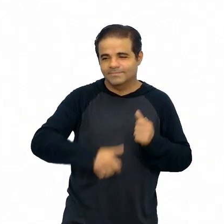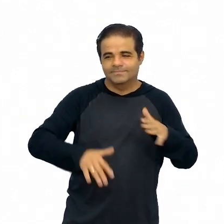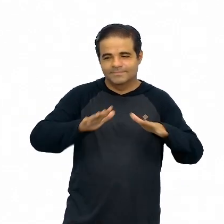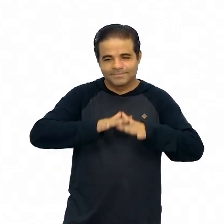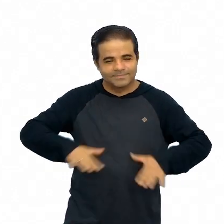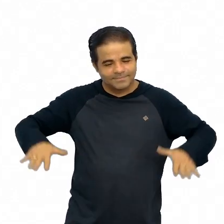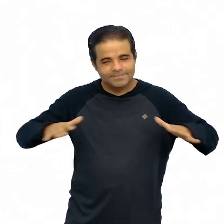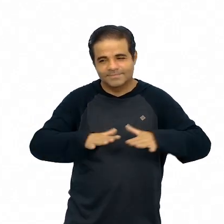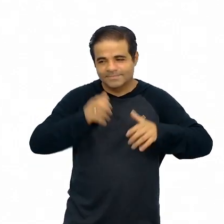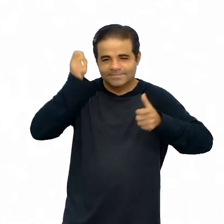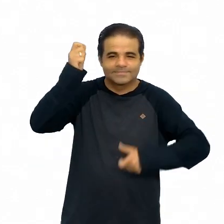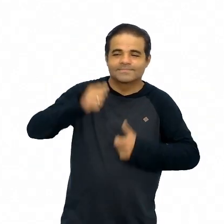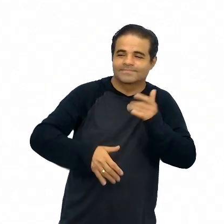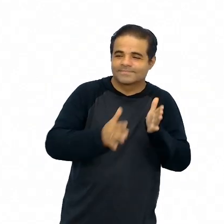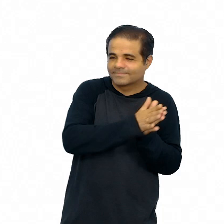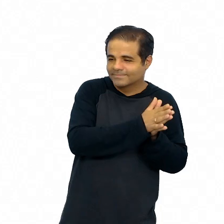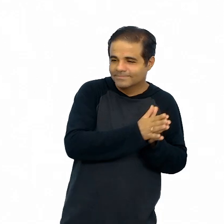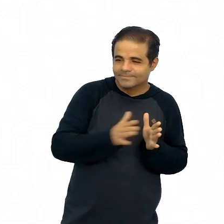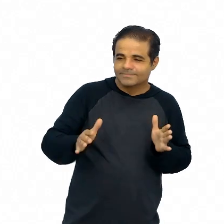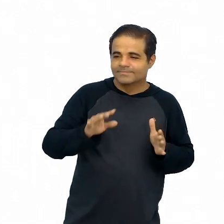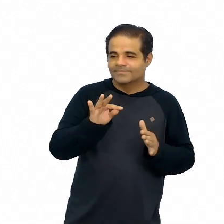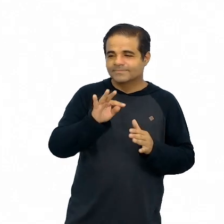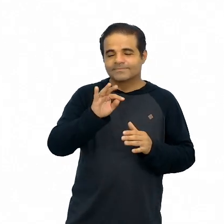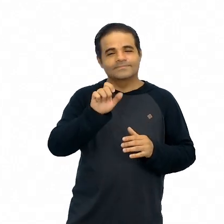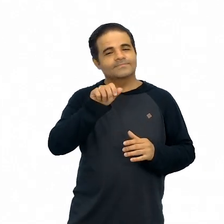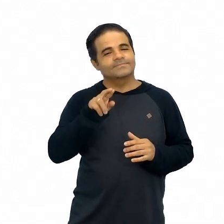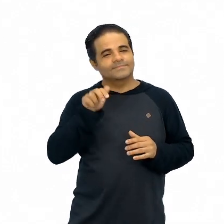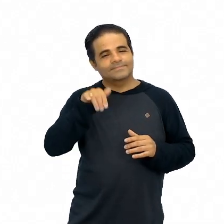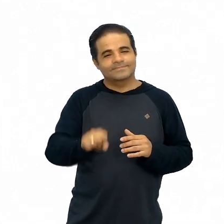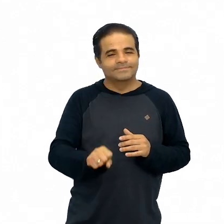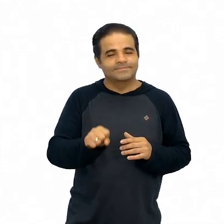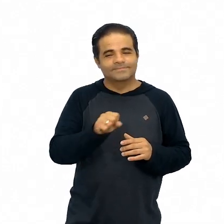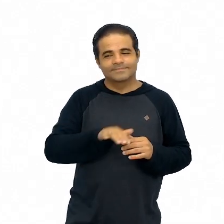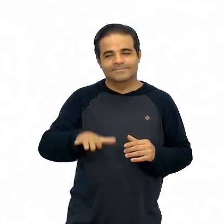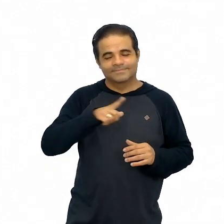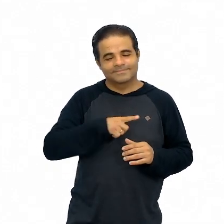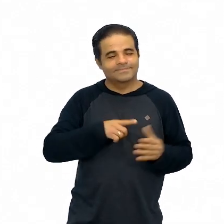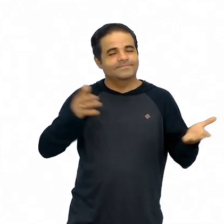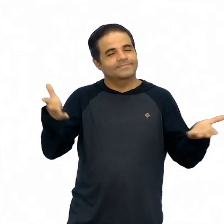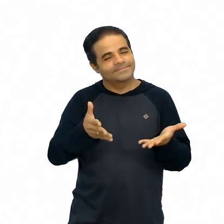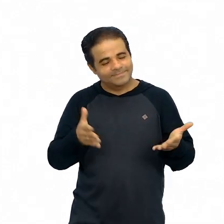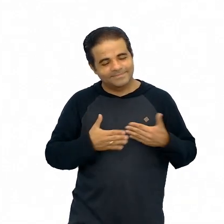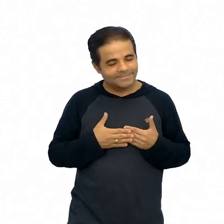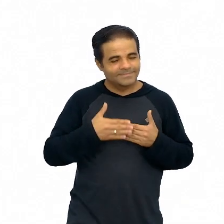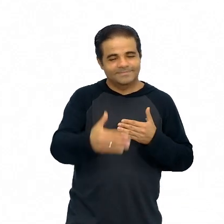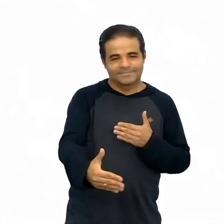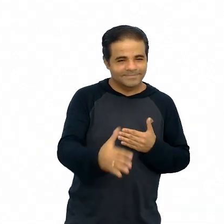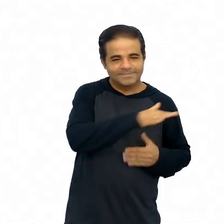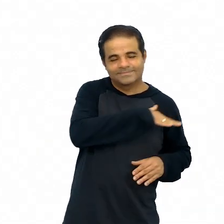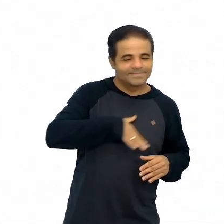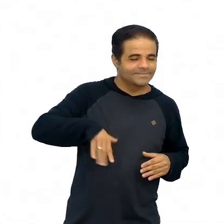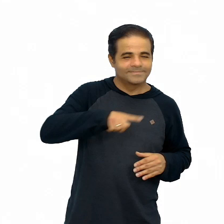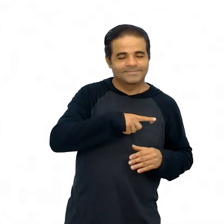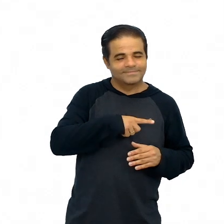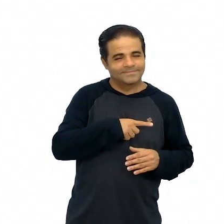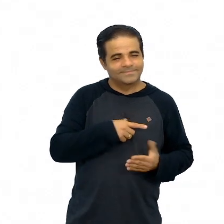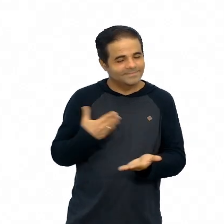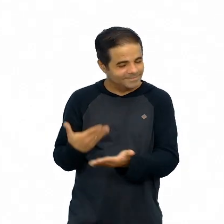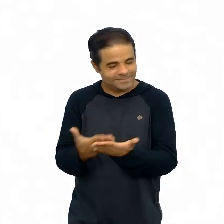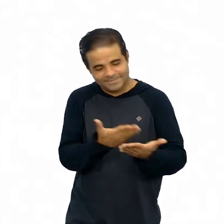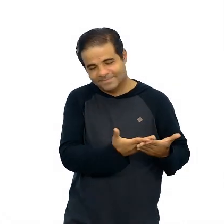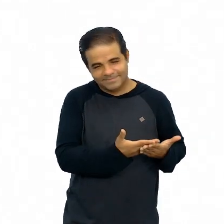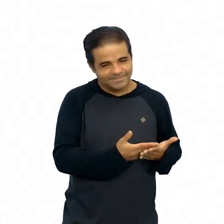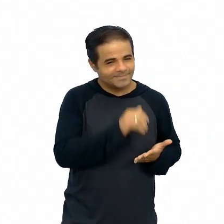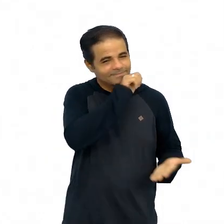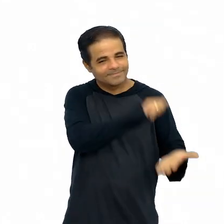nesse finalizando, é justamente isso. E agora a gente vai para o nosso estudo